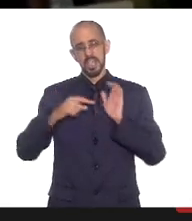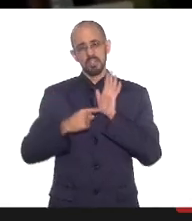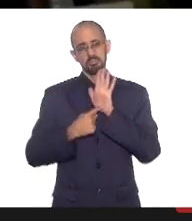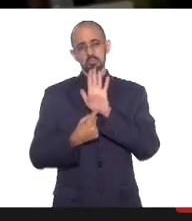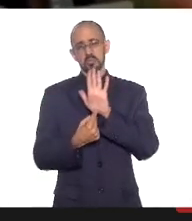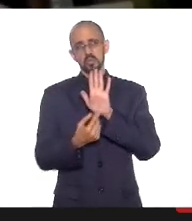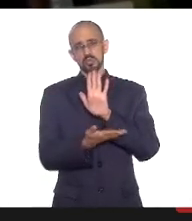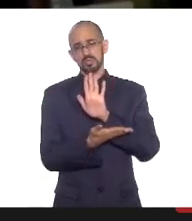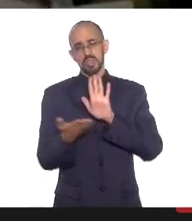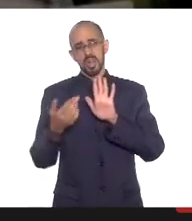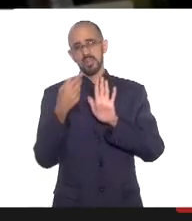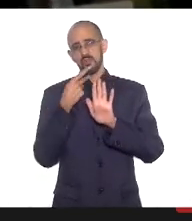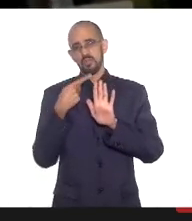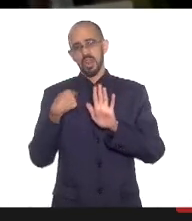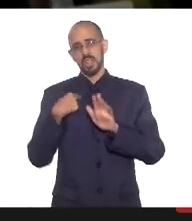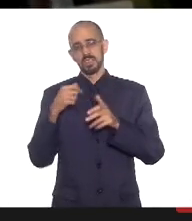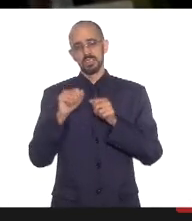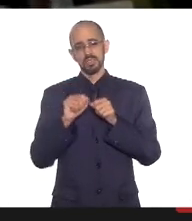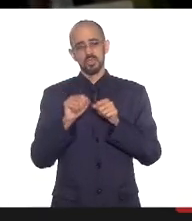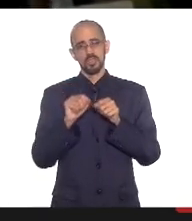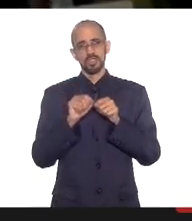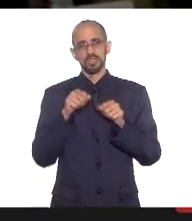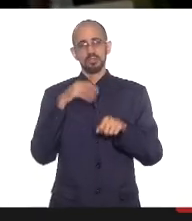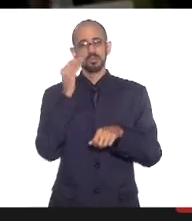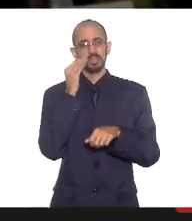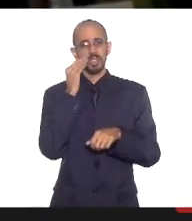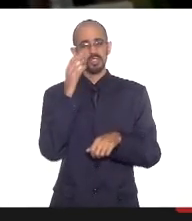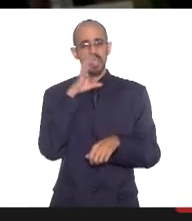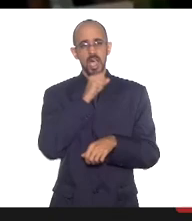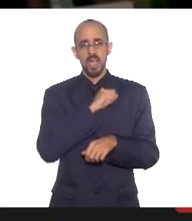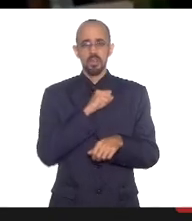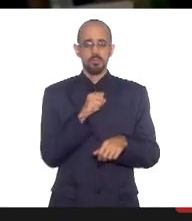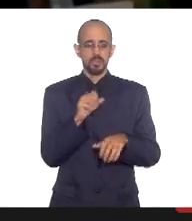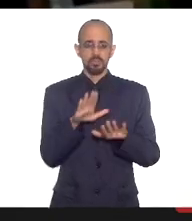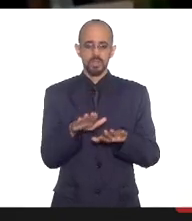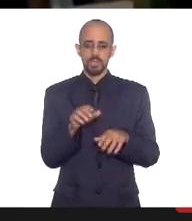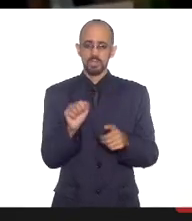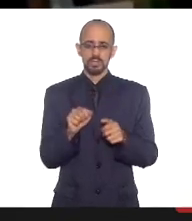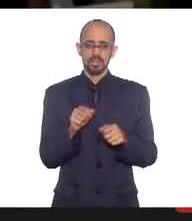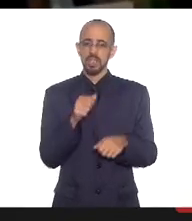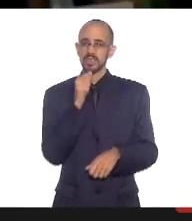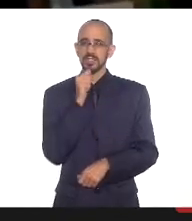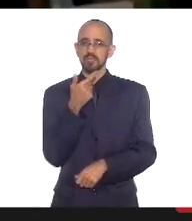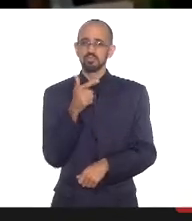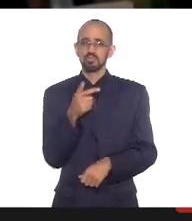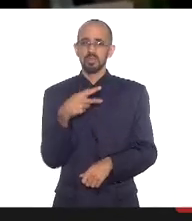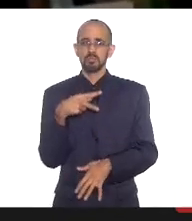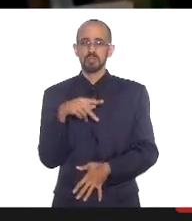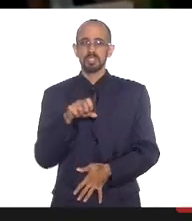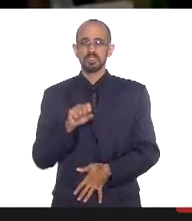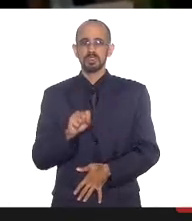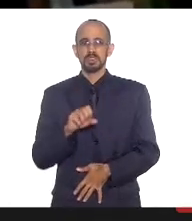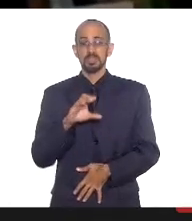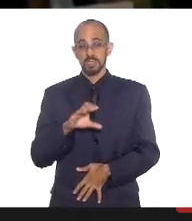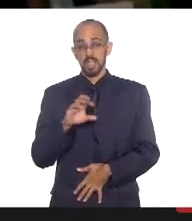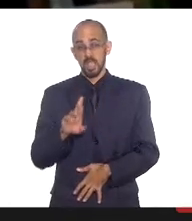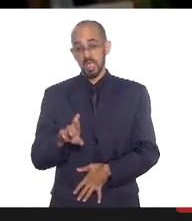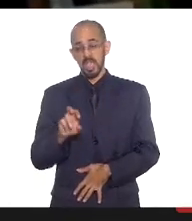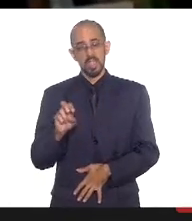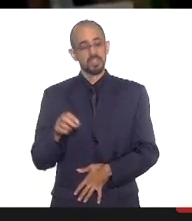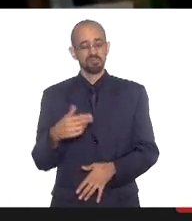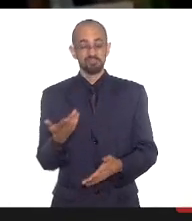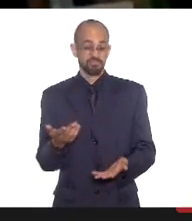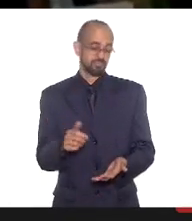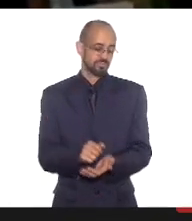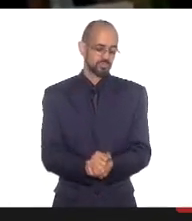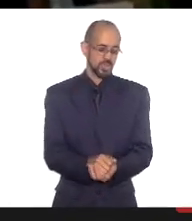de dizendo que estão fazendo teste rápido que eu falei afora enquanto que não faz o PCR não faz o swab que deveria ter sido